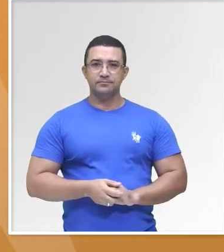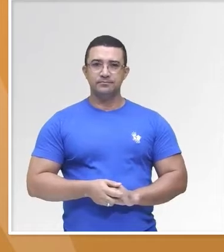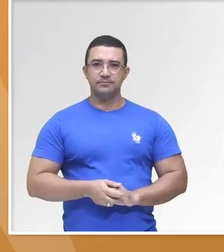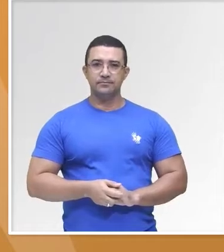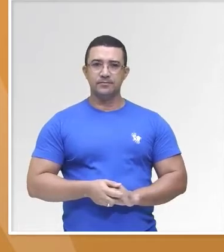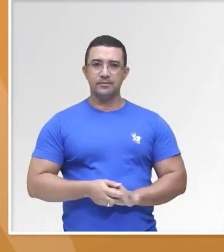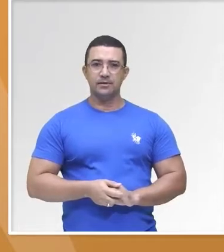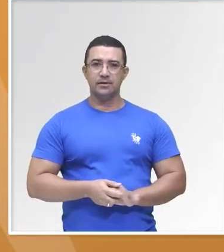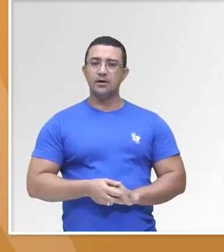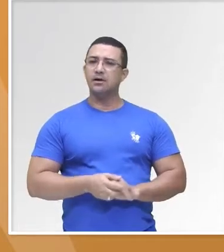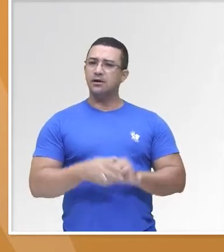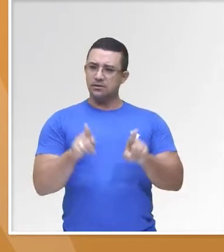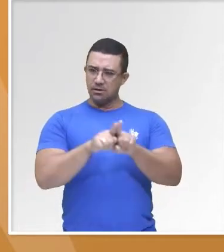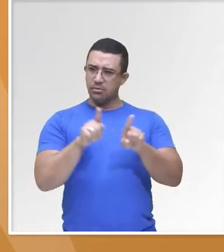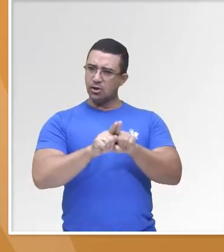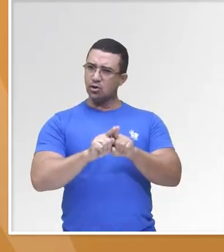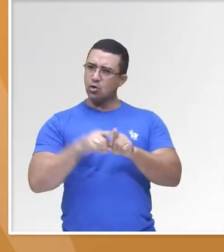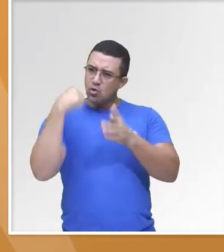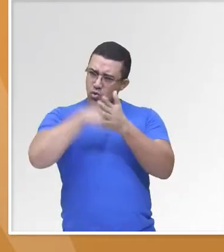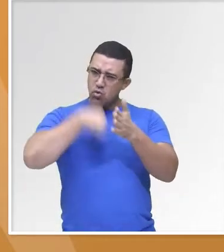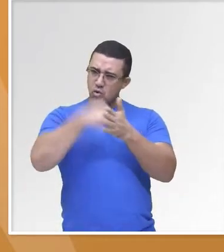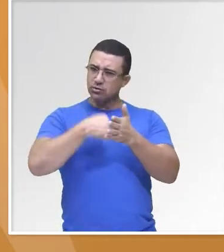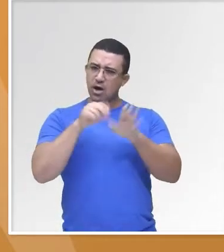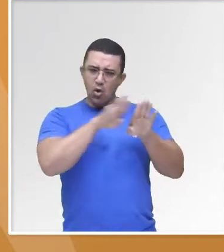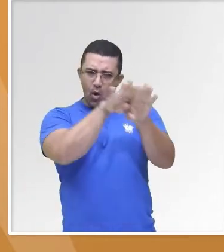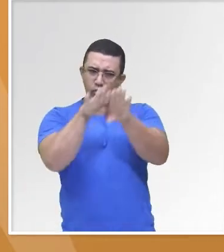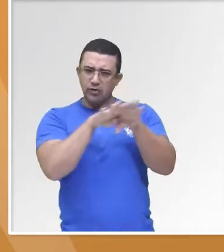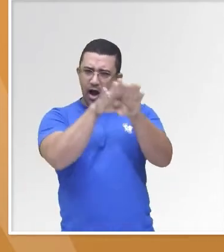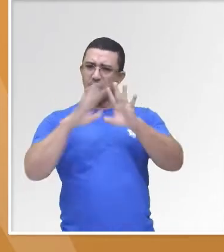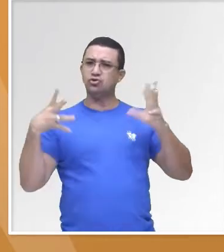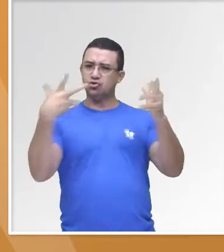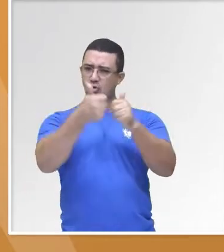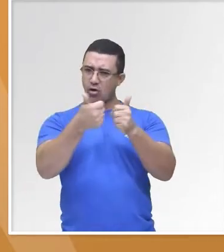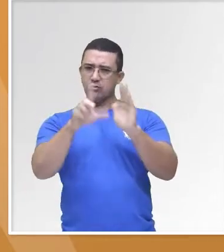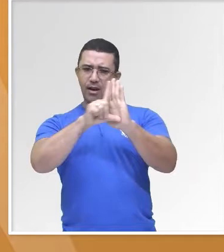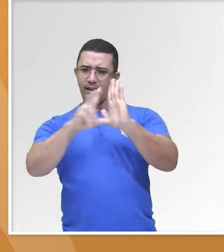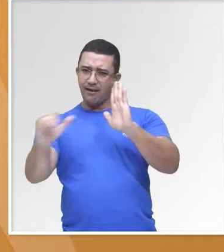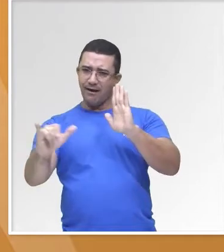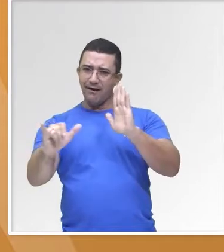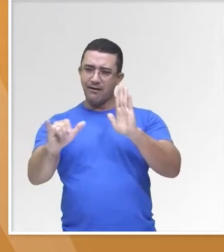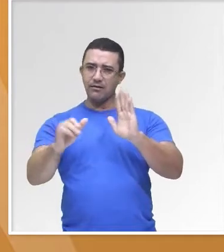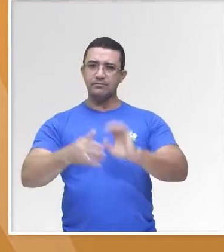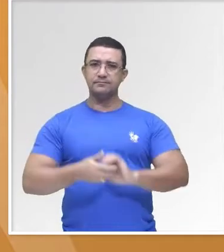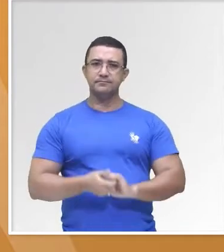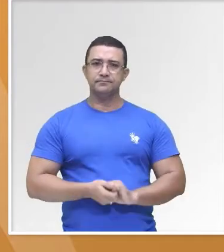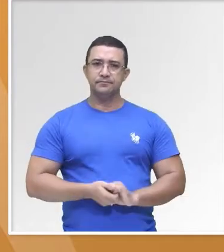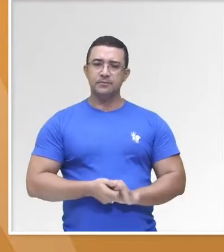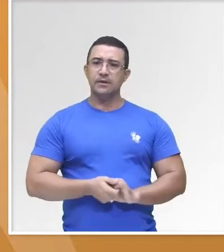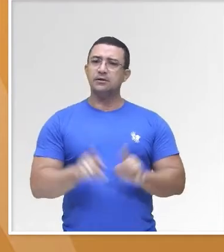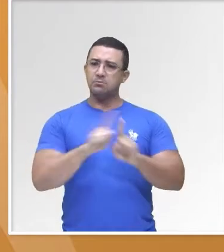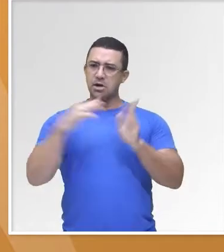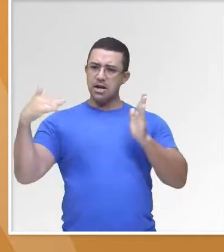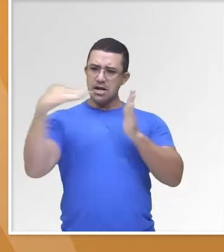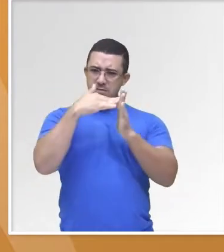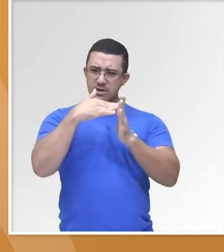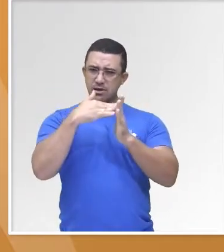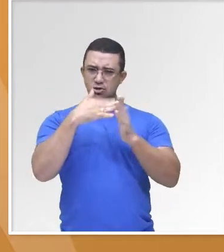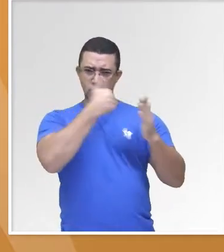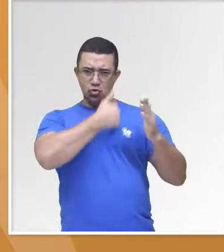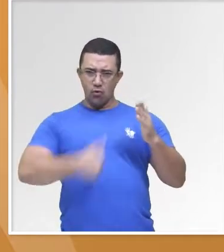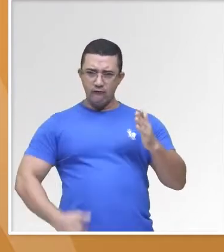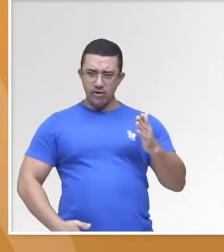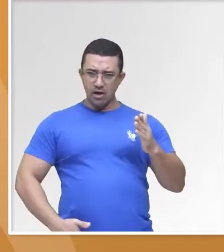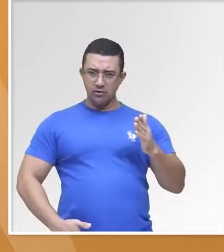a igualdade de todos perante a lei, a limitação, do poder do governante e o